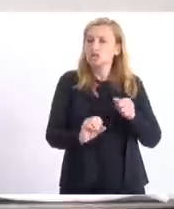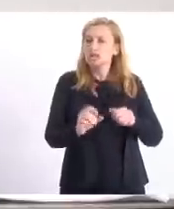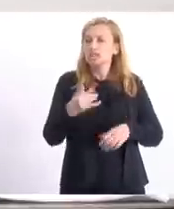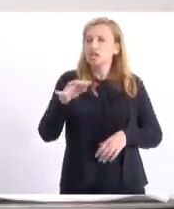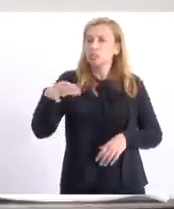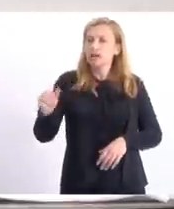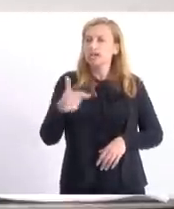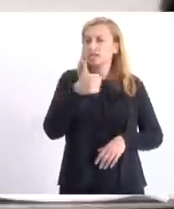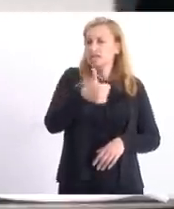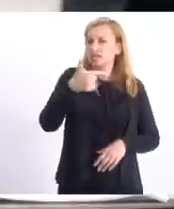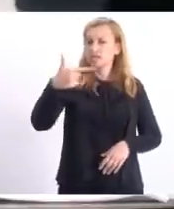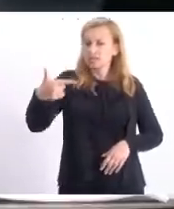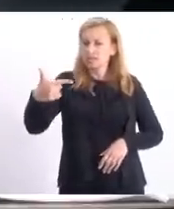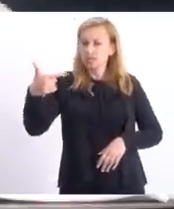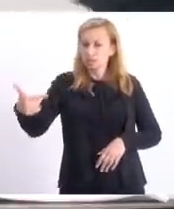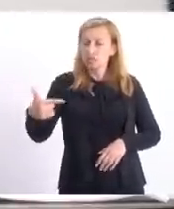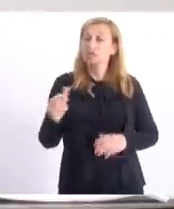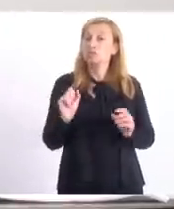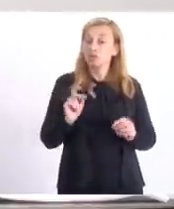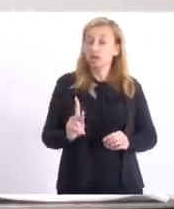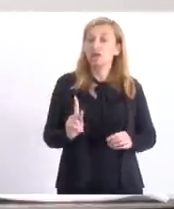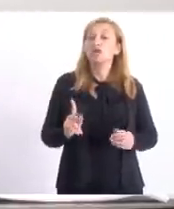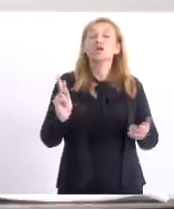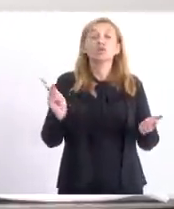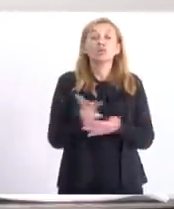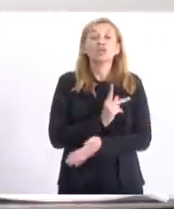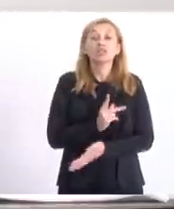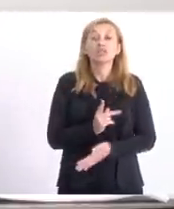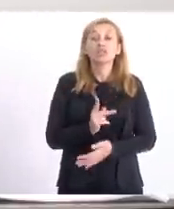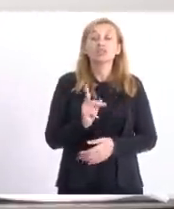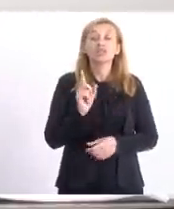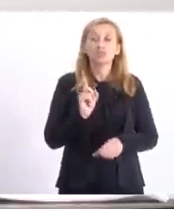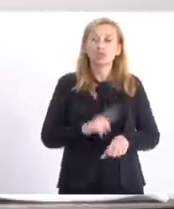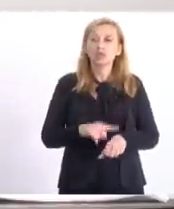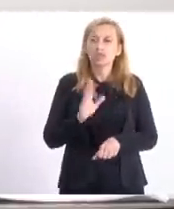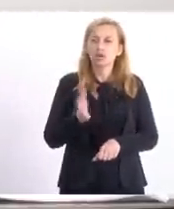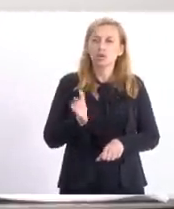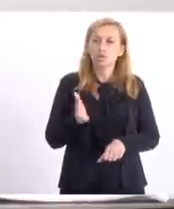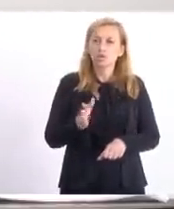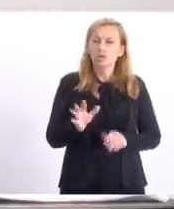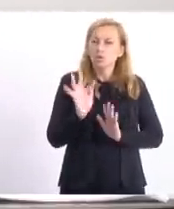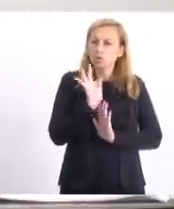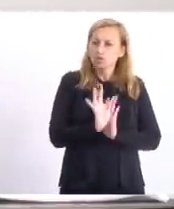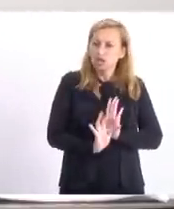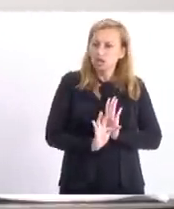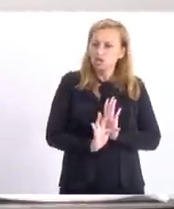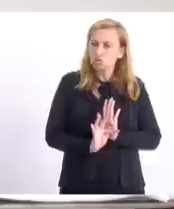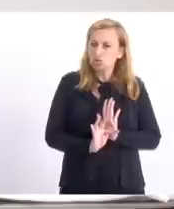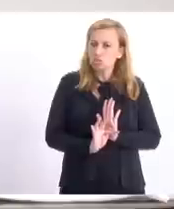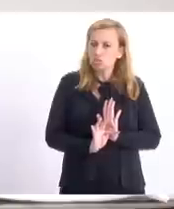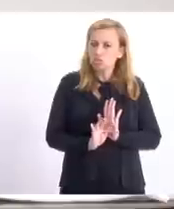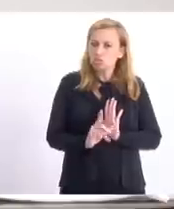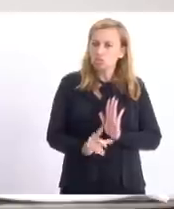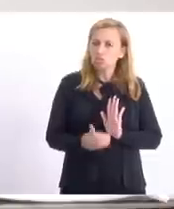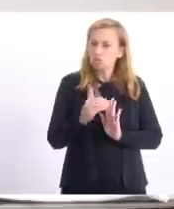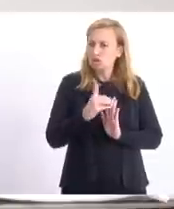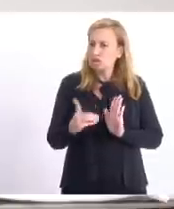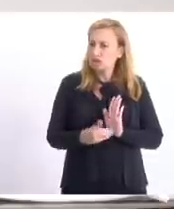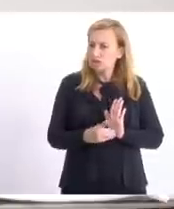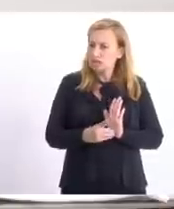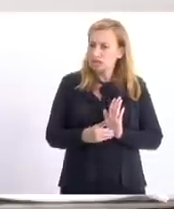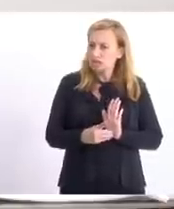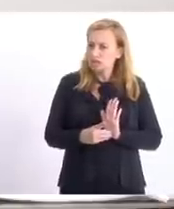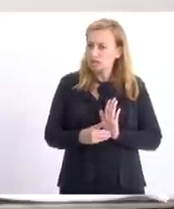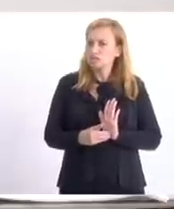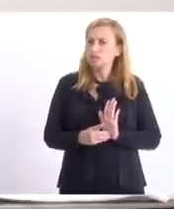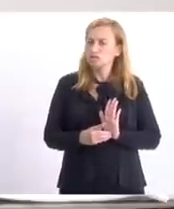ganham 122. Está posto. O que está acontecendo nessa lei é extraindo o texto do decreto, a porcentagem, estabelecendo o texto do decreto